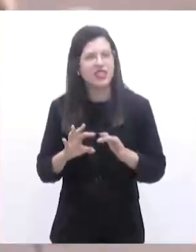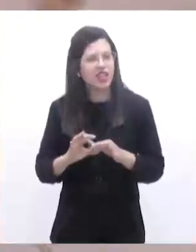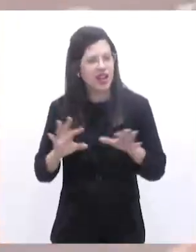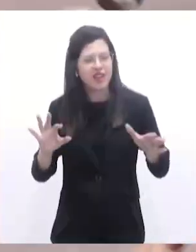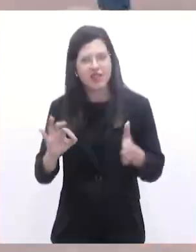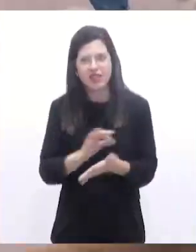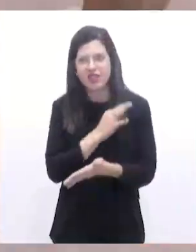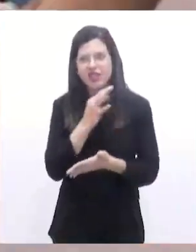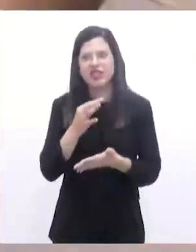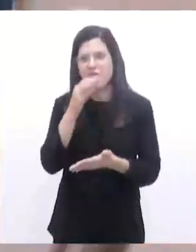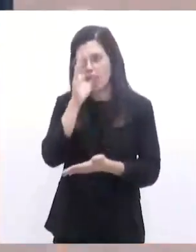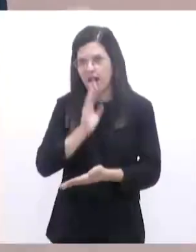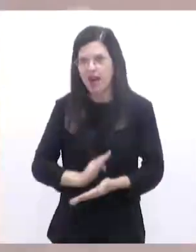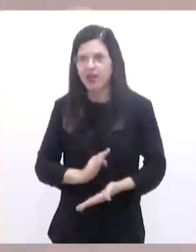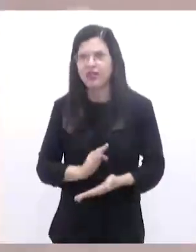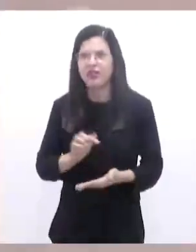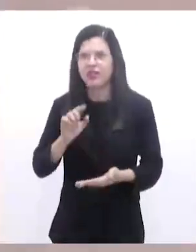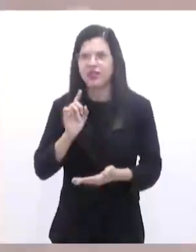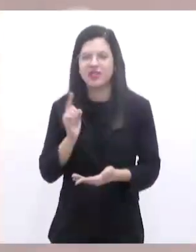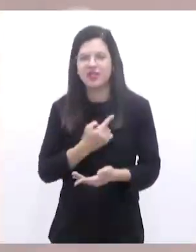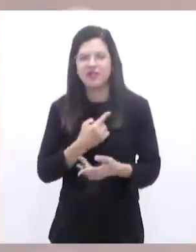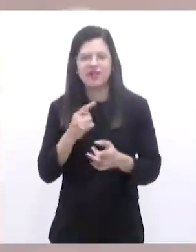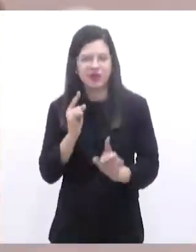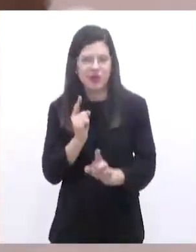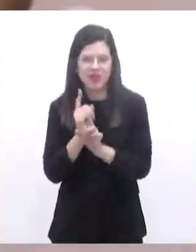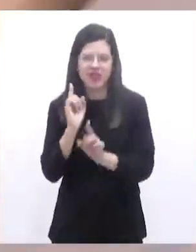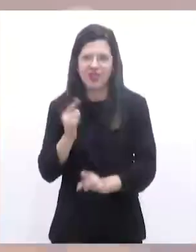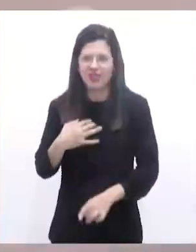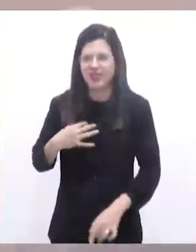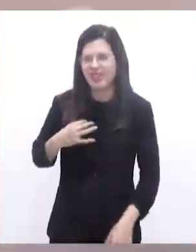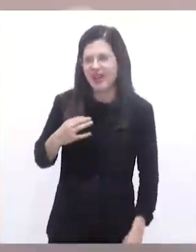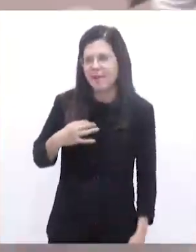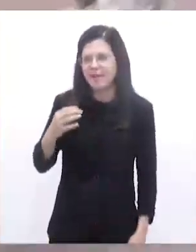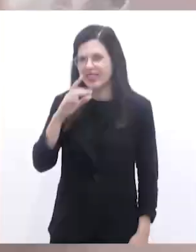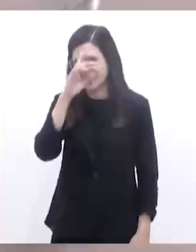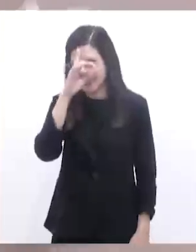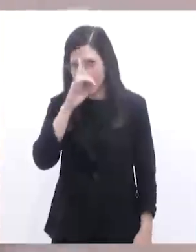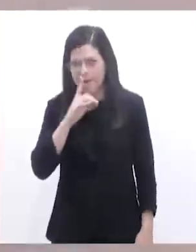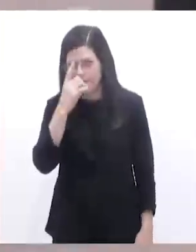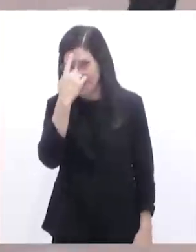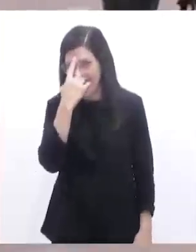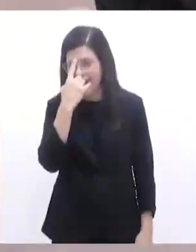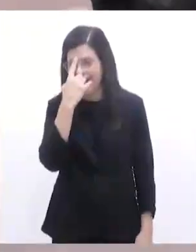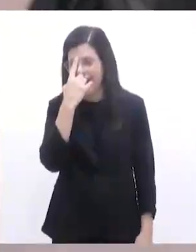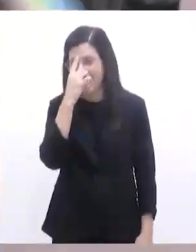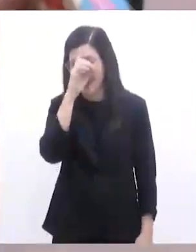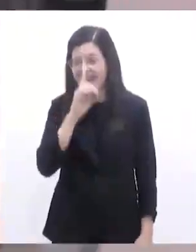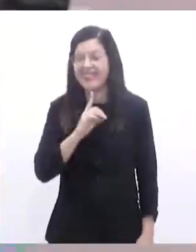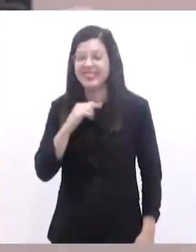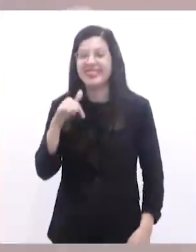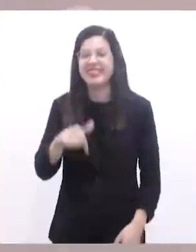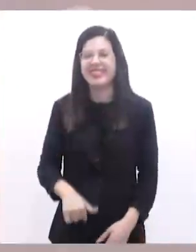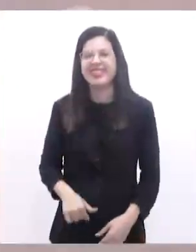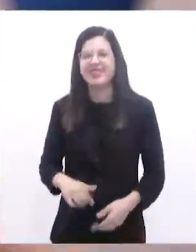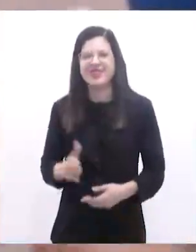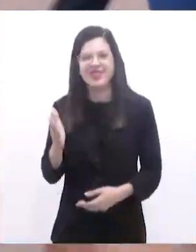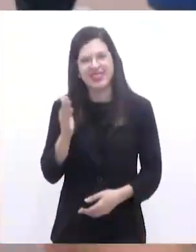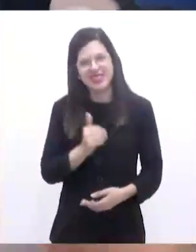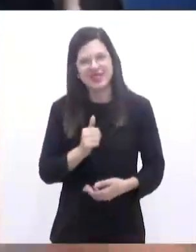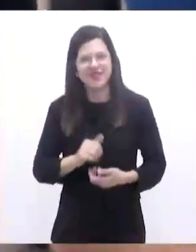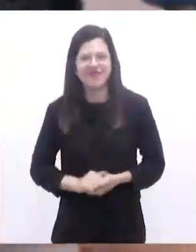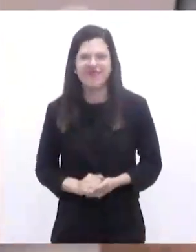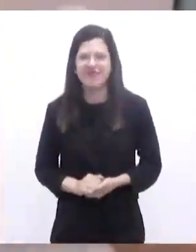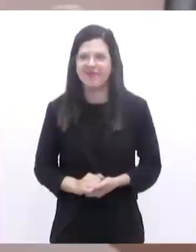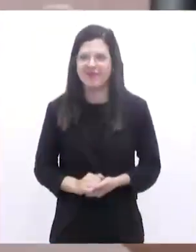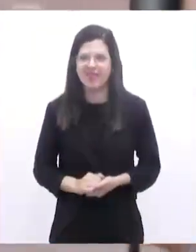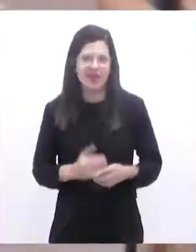só chegar. Vocês vão encontrar a gente, nossa equipe com essa blusinha amarela, nossa cenografia, pegar o folderzinho de vocês e a gente vai dar o rolê. Beatriz, muito